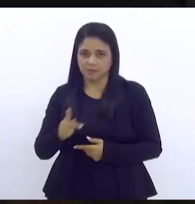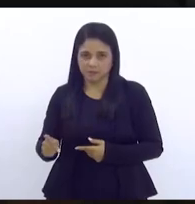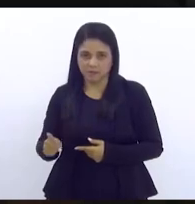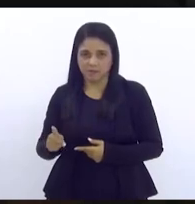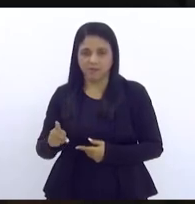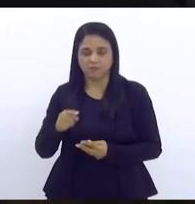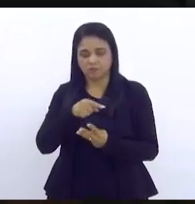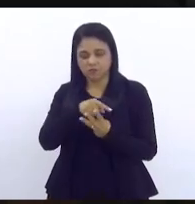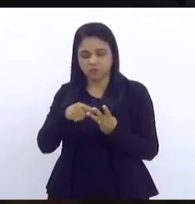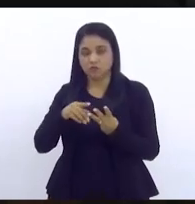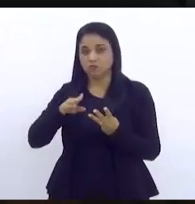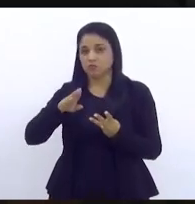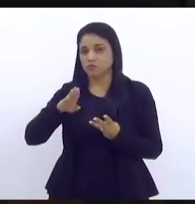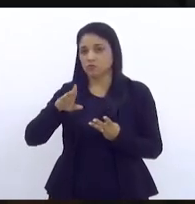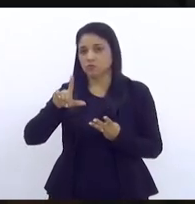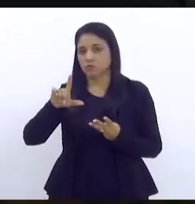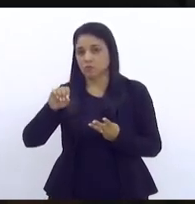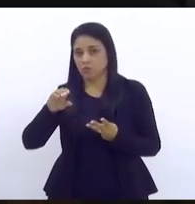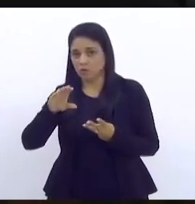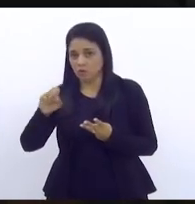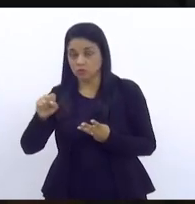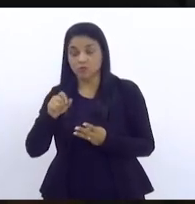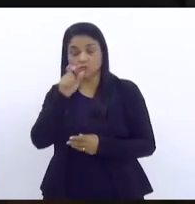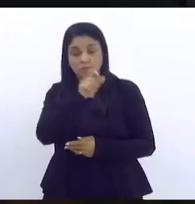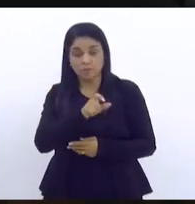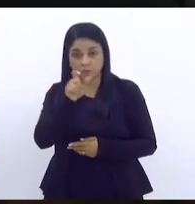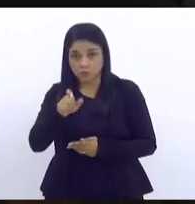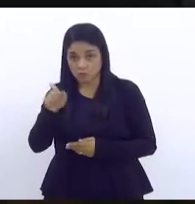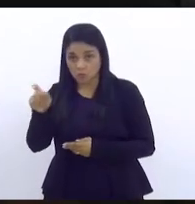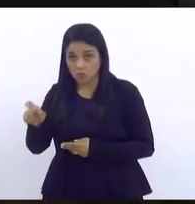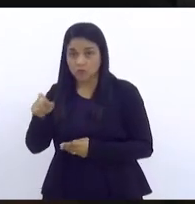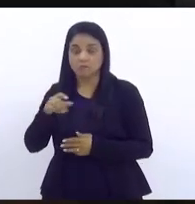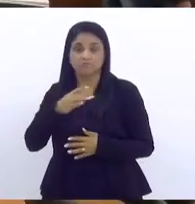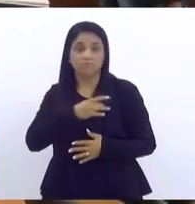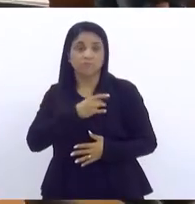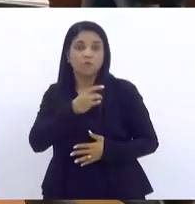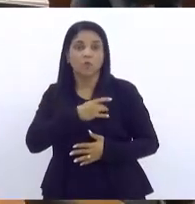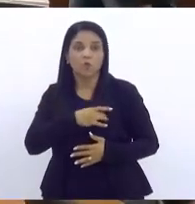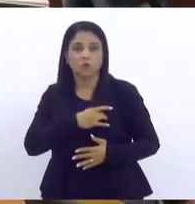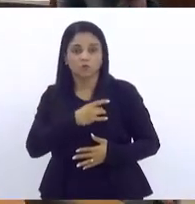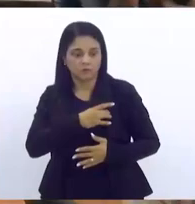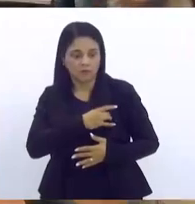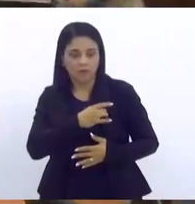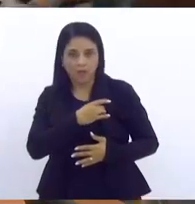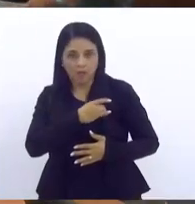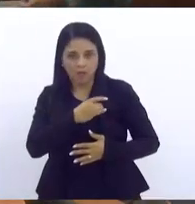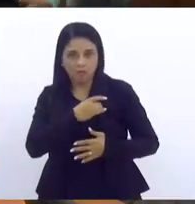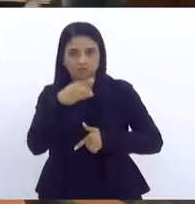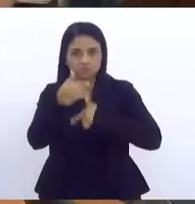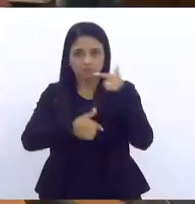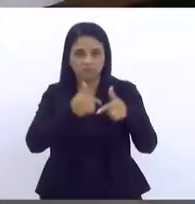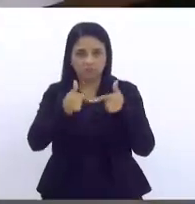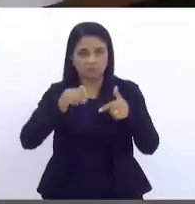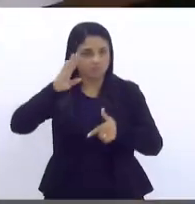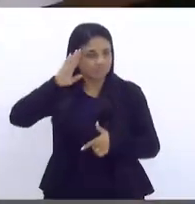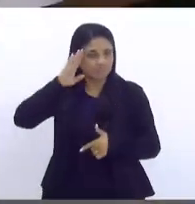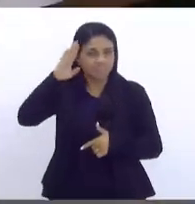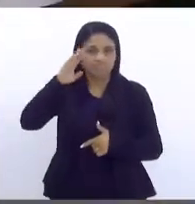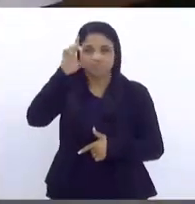envolvidos Porque como falei São pessoas que trabalham voluntariamente em prol de um direito